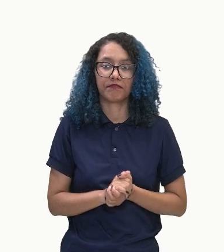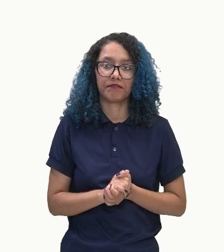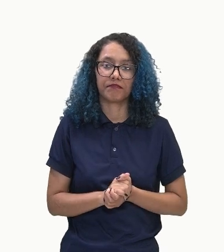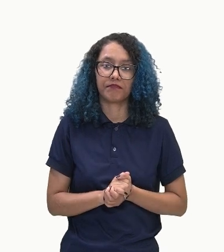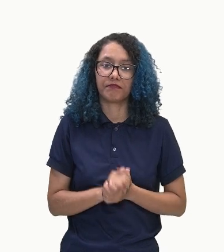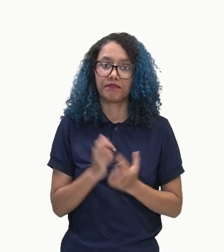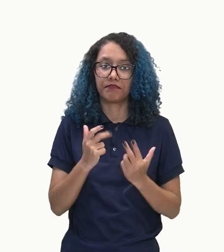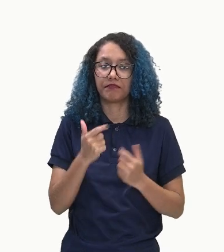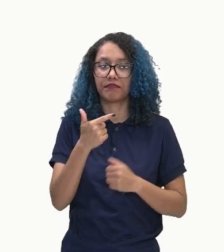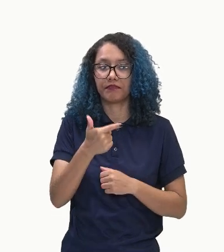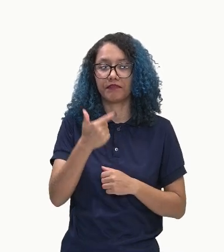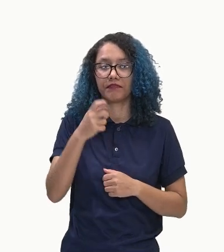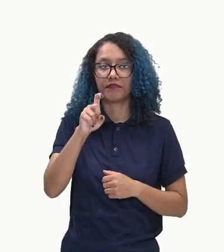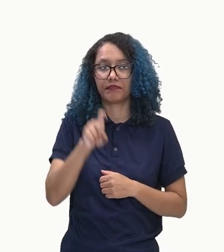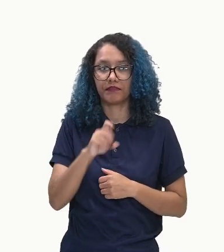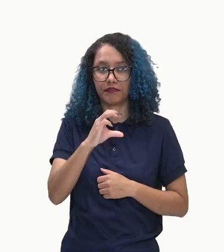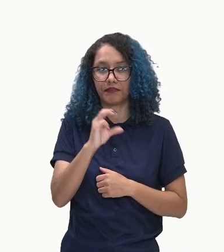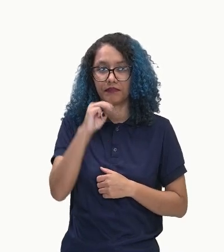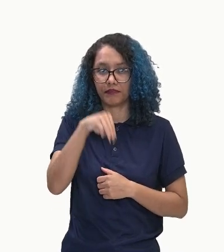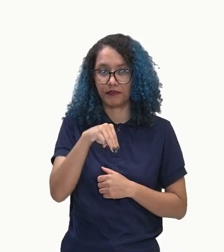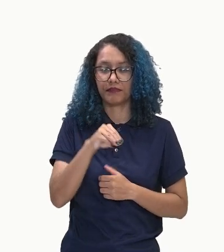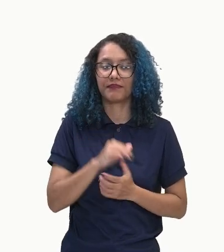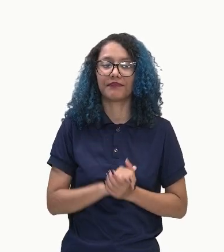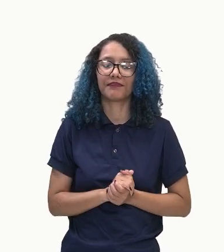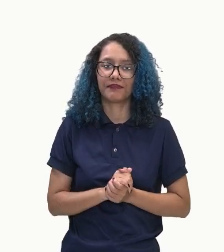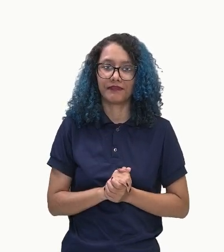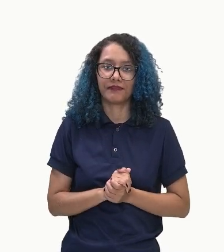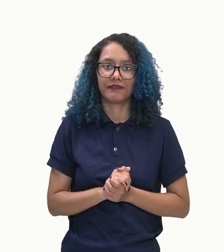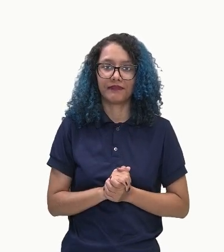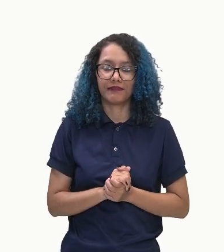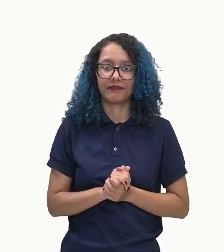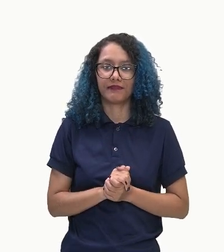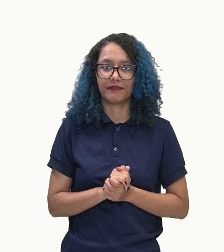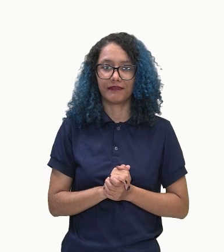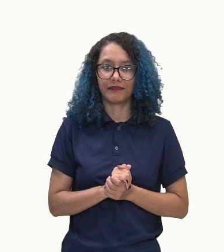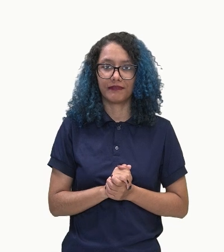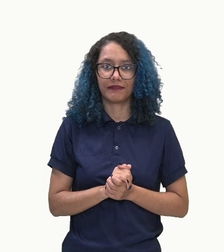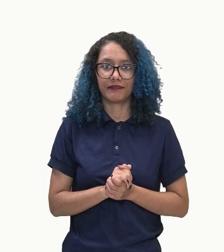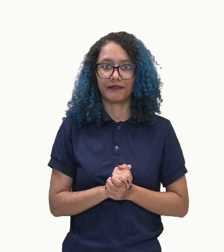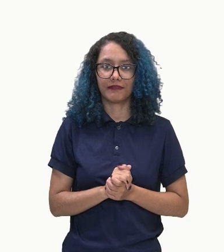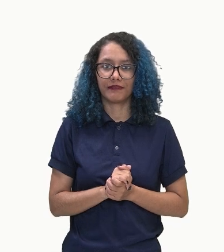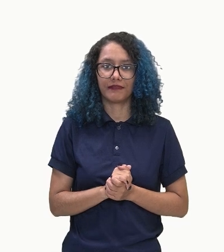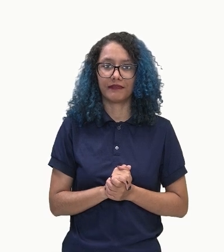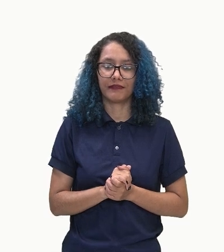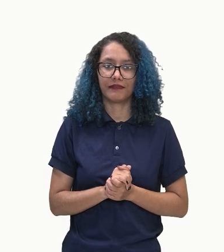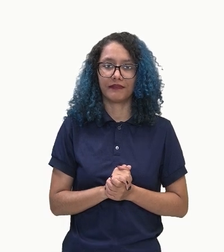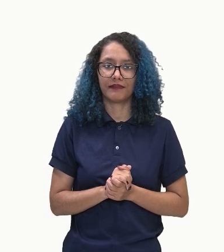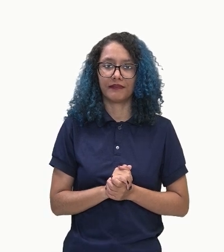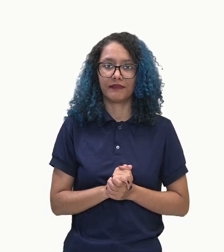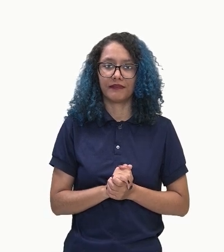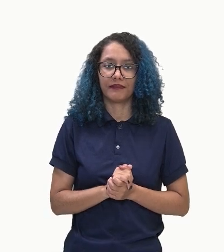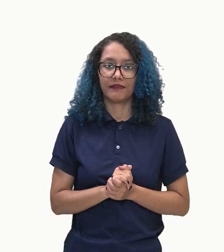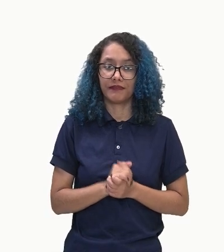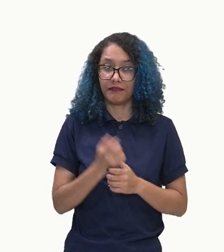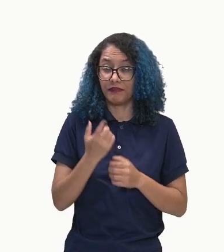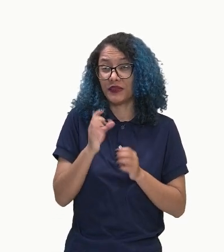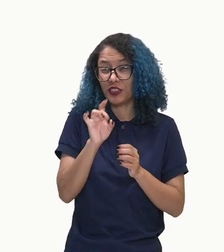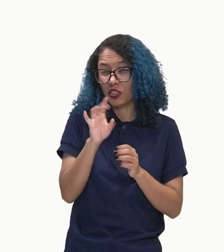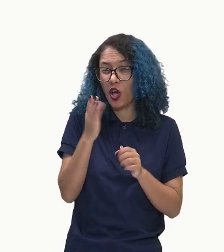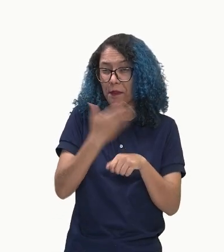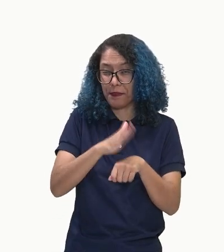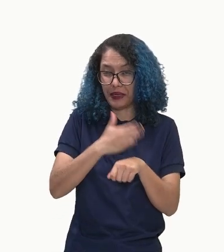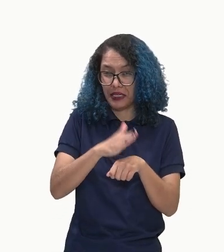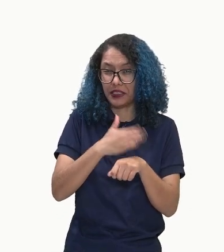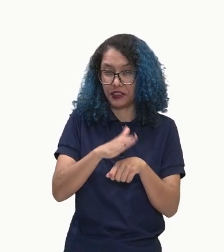2x centímetro de raio. Tá legal? Isso aqui era para a gente praticar um pouquinho essa ideia de